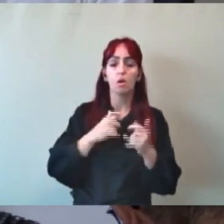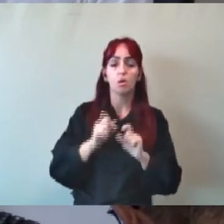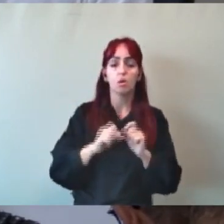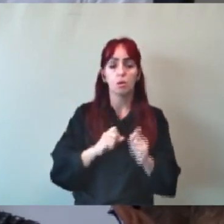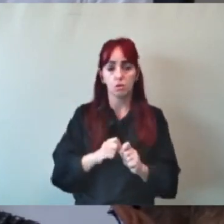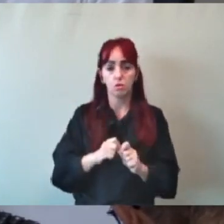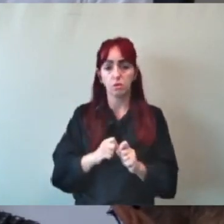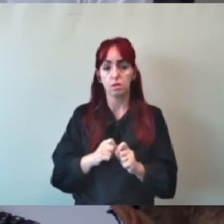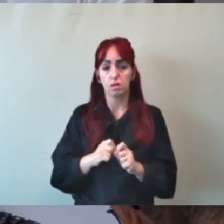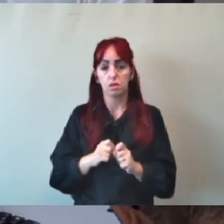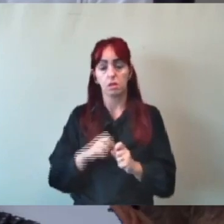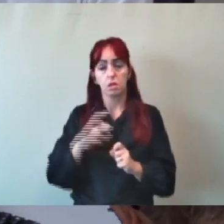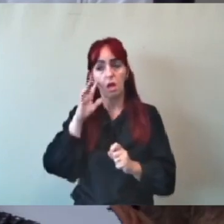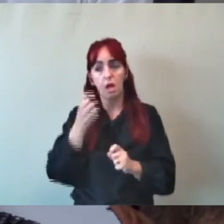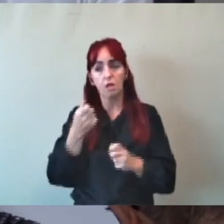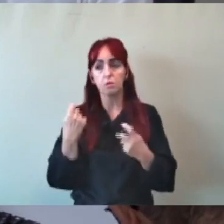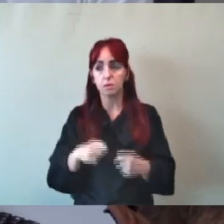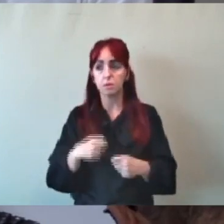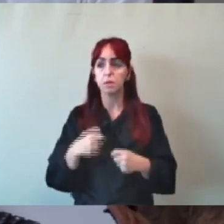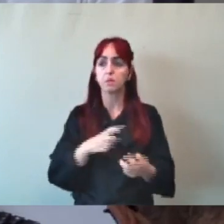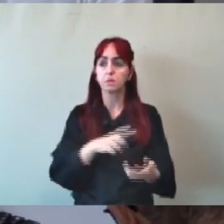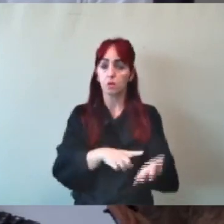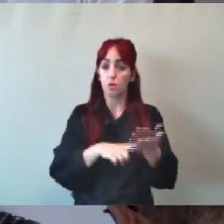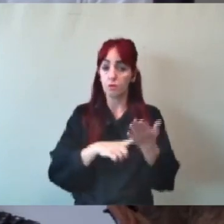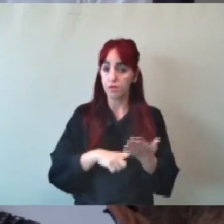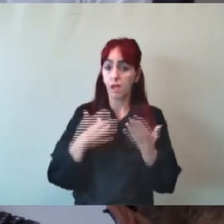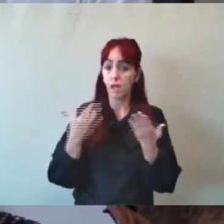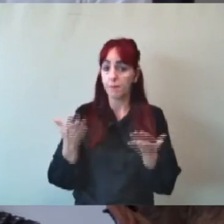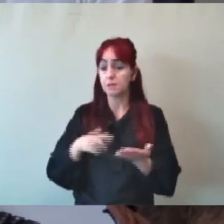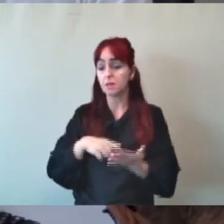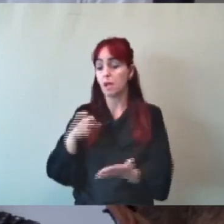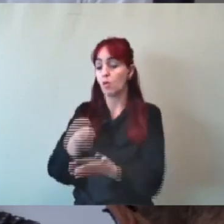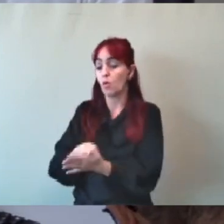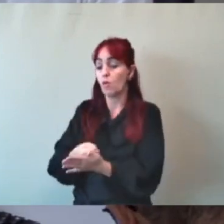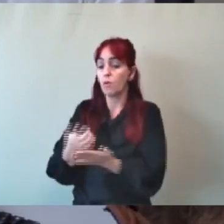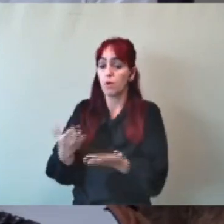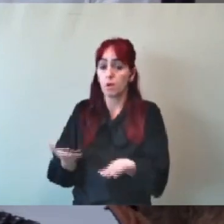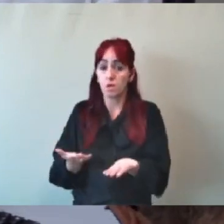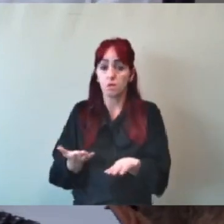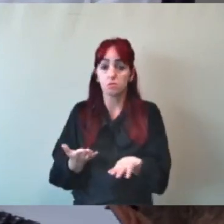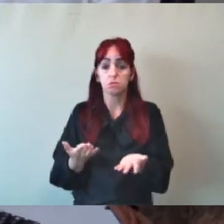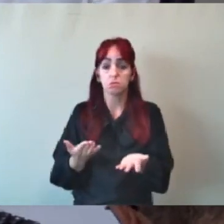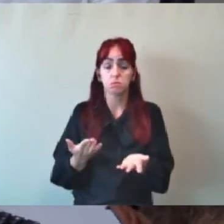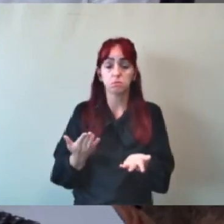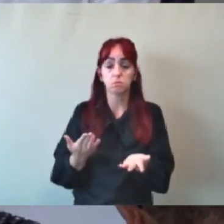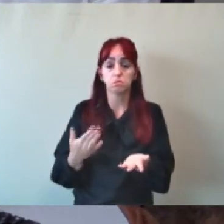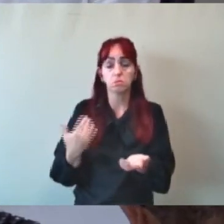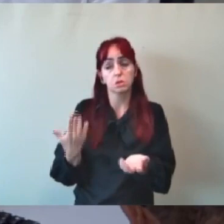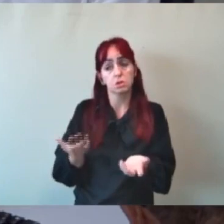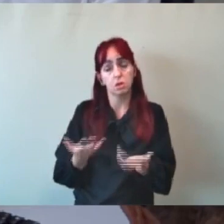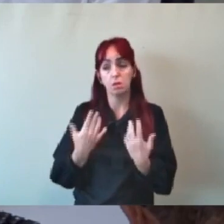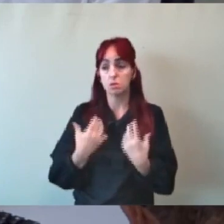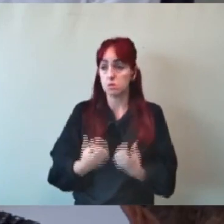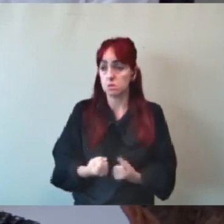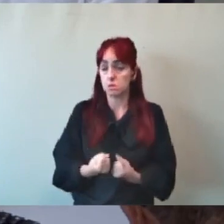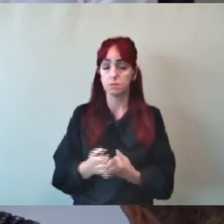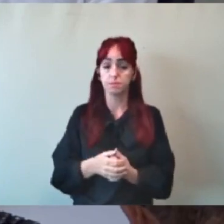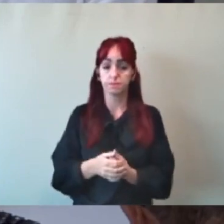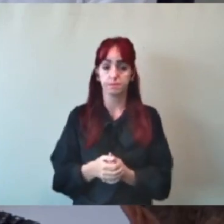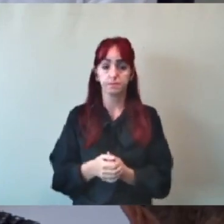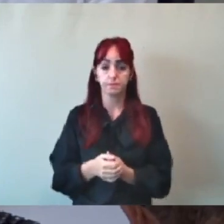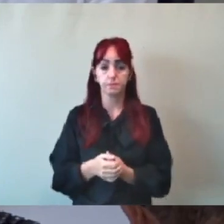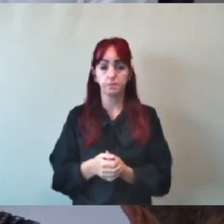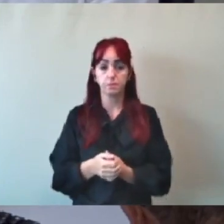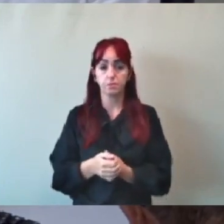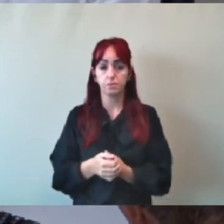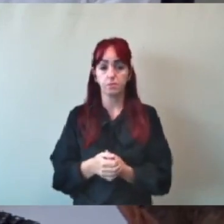primeiro convidar, né? Mas já que ele quer convocar, a gente vai referendar a convocação. Estão achando que está tendo uma briga aí, né?